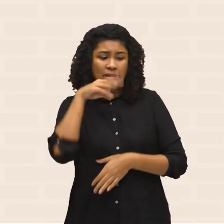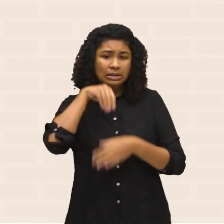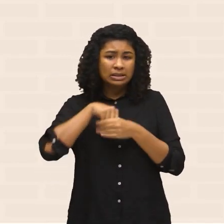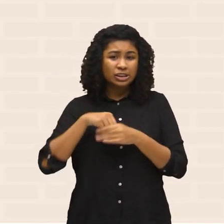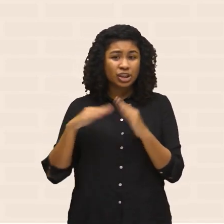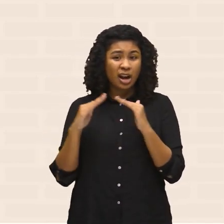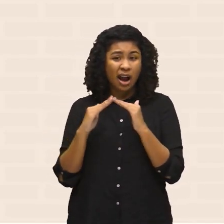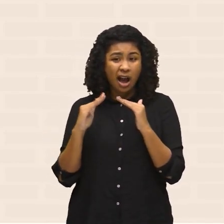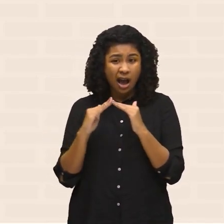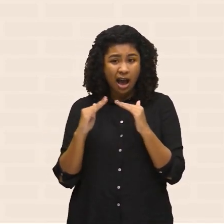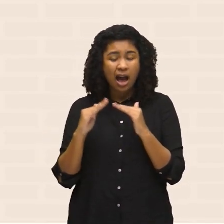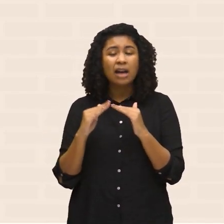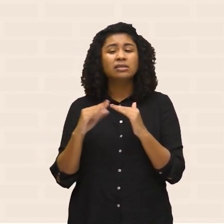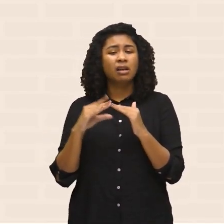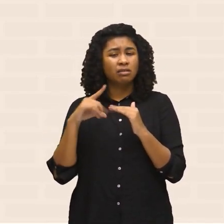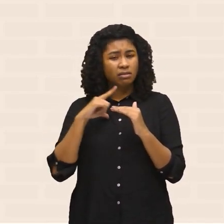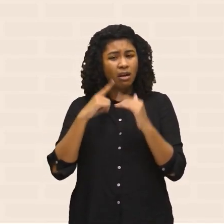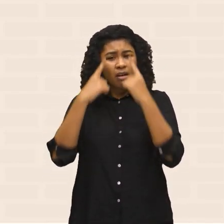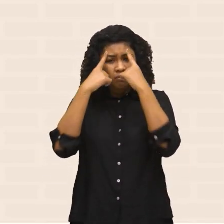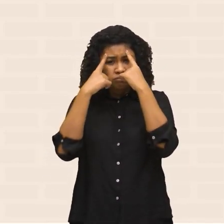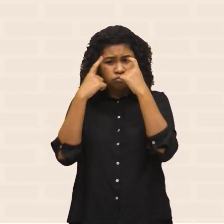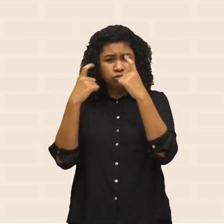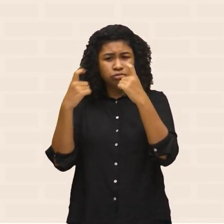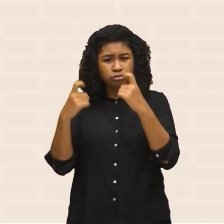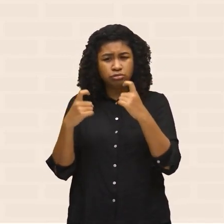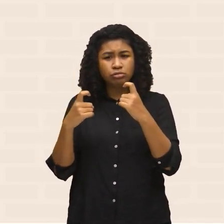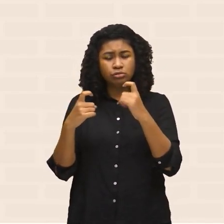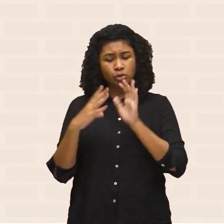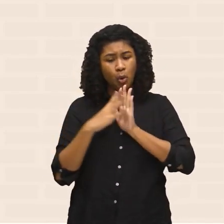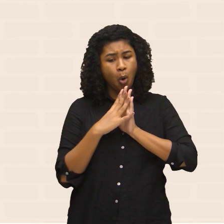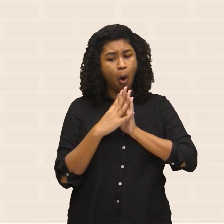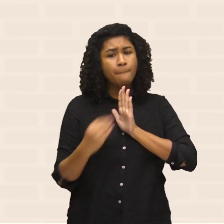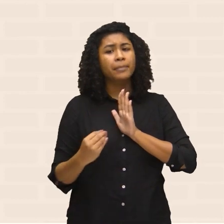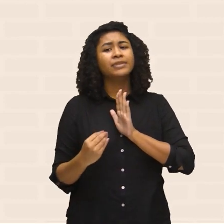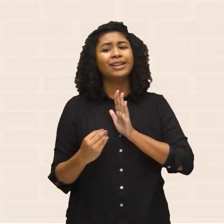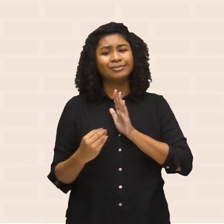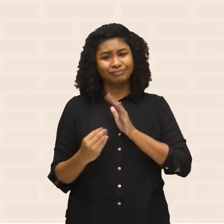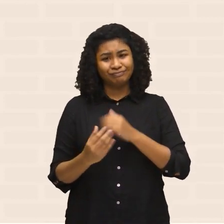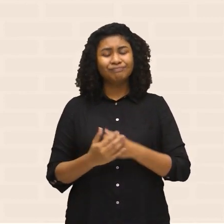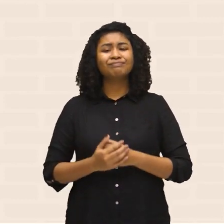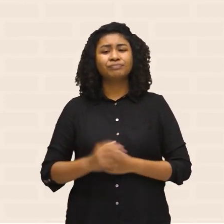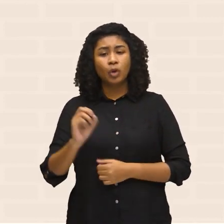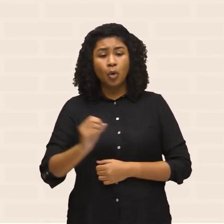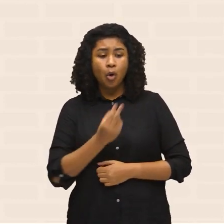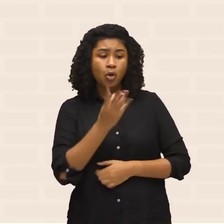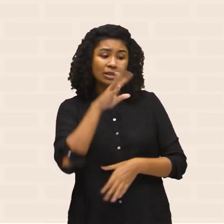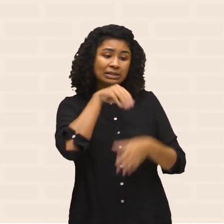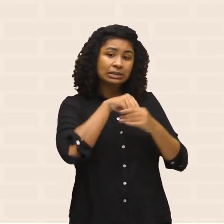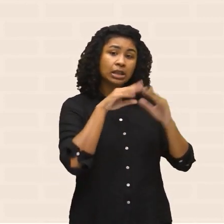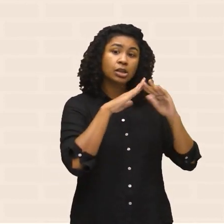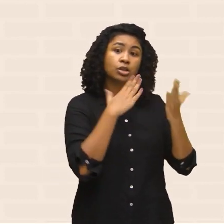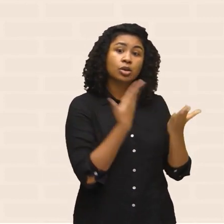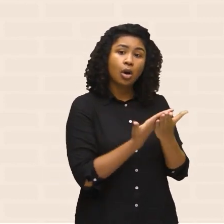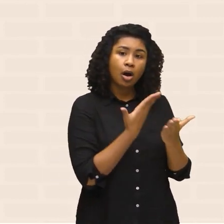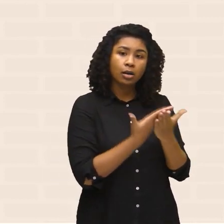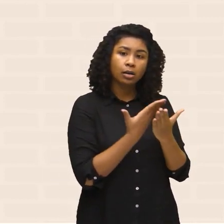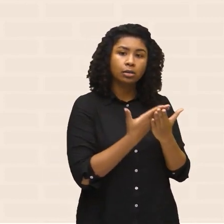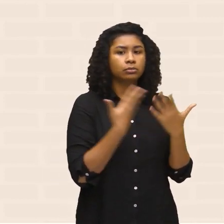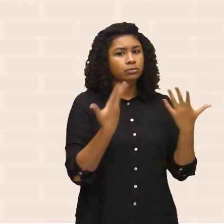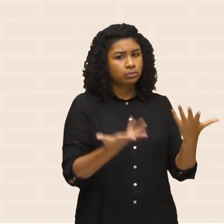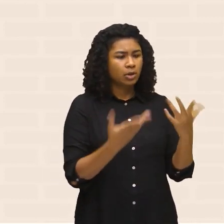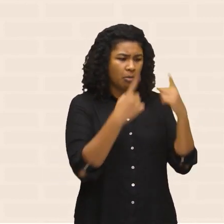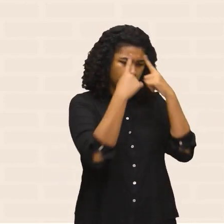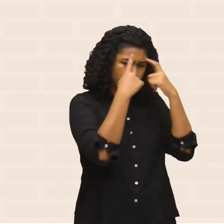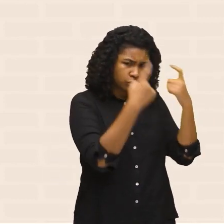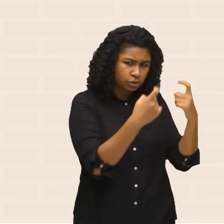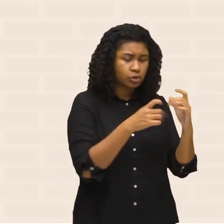agressões dentro do ambiente familiar ou dentro da escola, tá? Isso pode acontecer. Ou